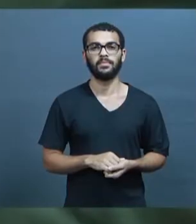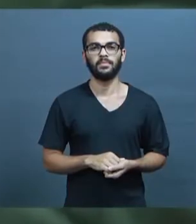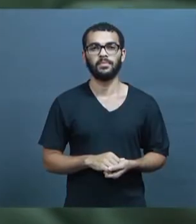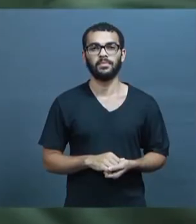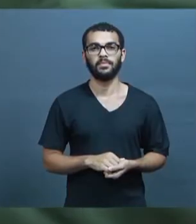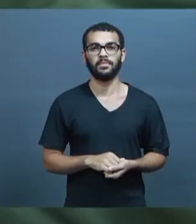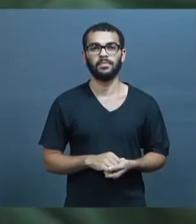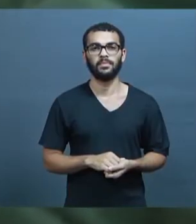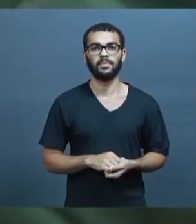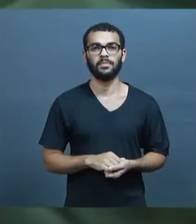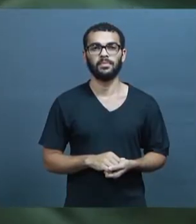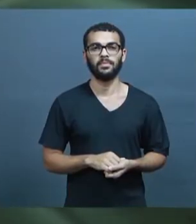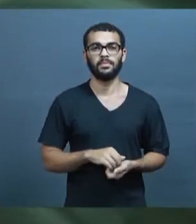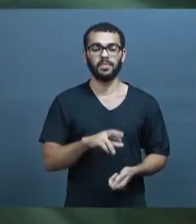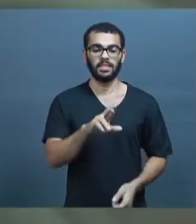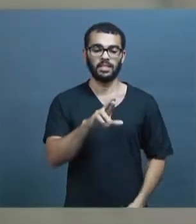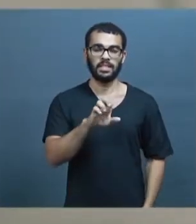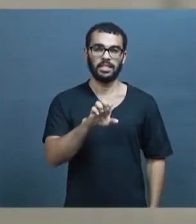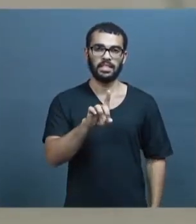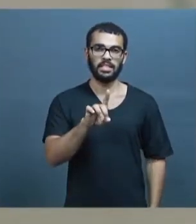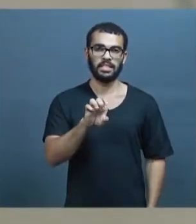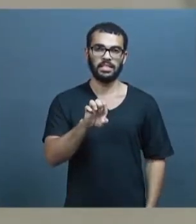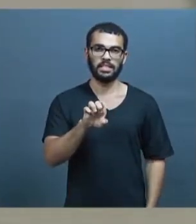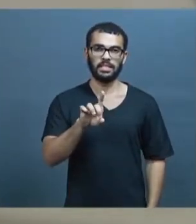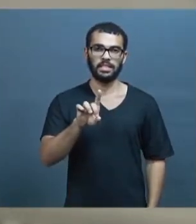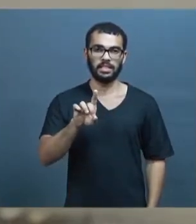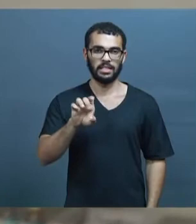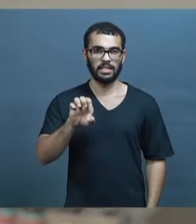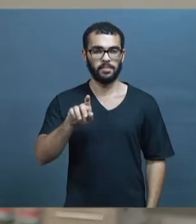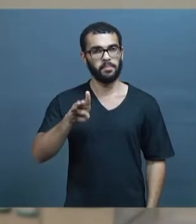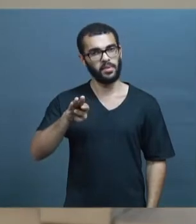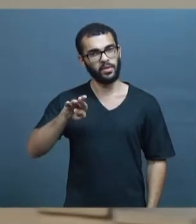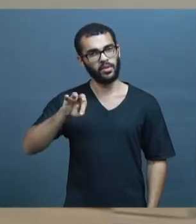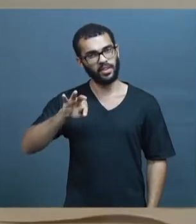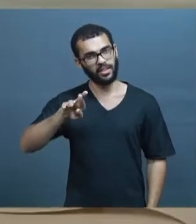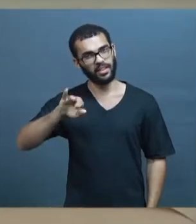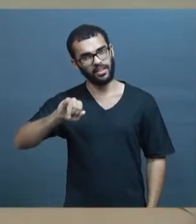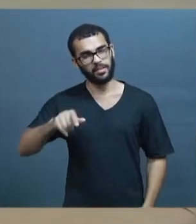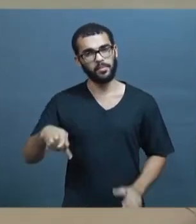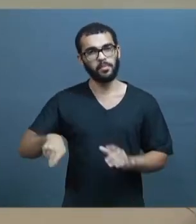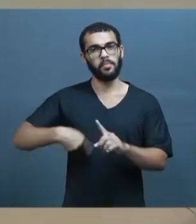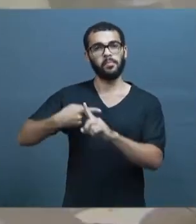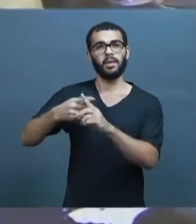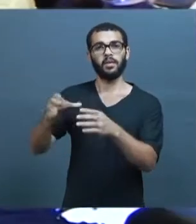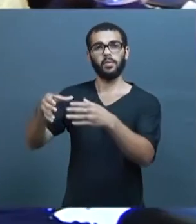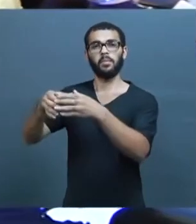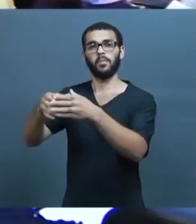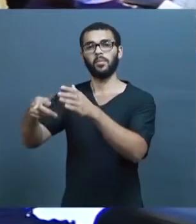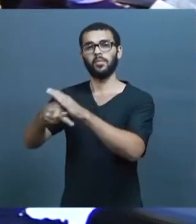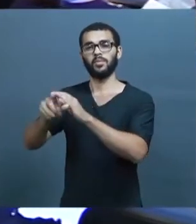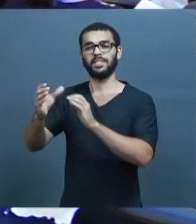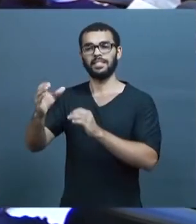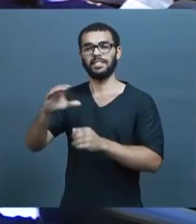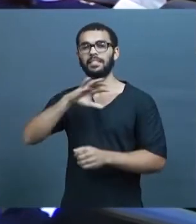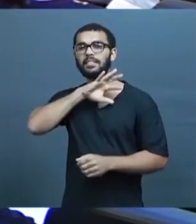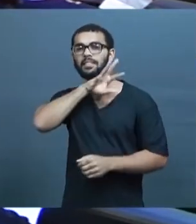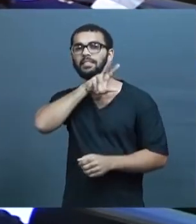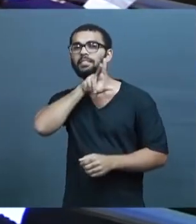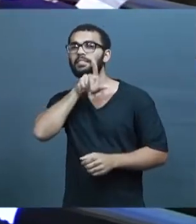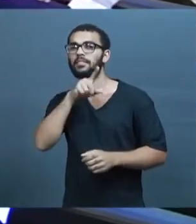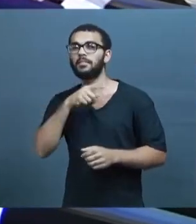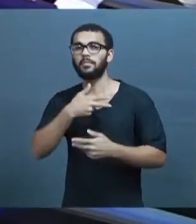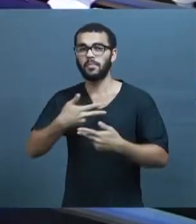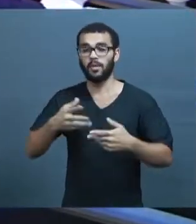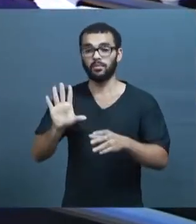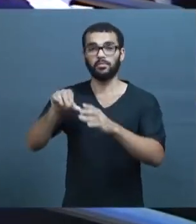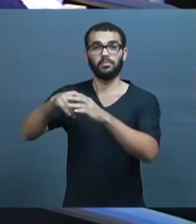A rede de biotérios da UFO, junto com a Sociedade Brasileira de Ciência em Animais de Laboratório, promovem o primeiro workshop